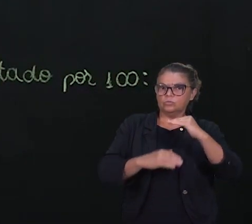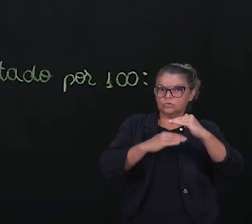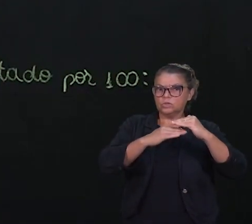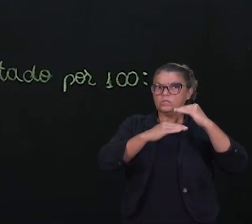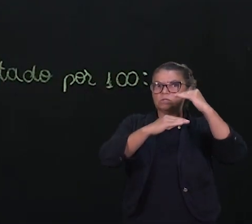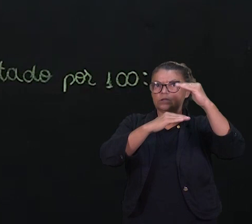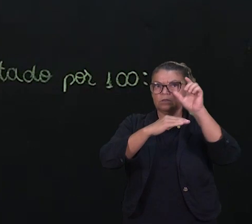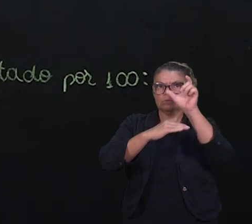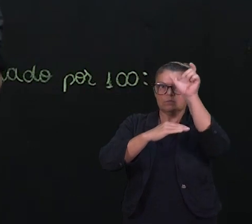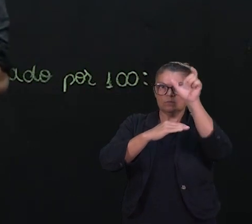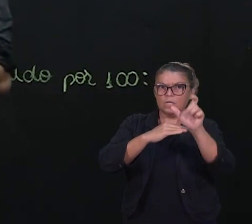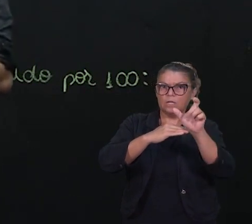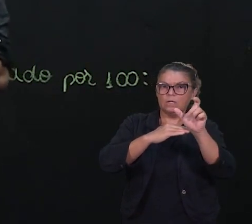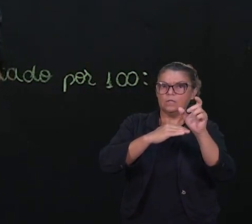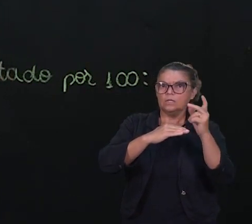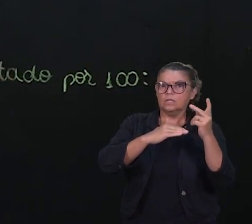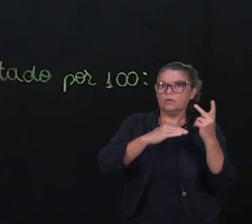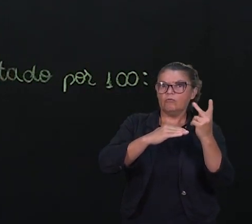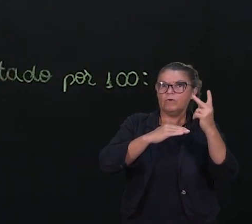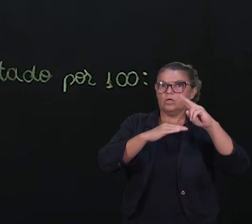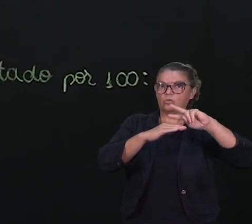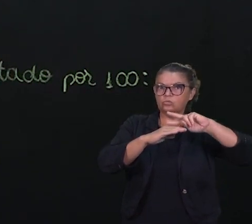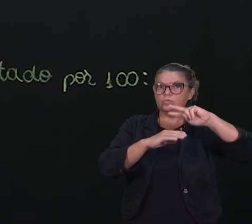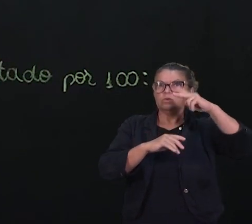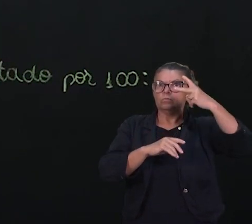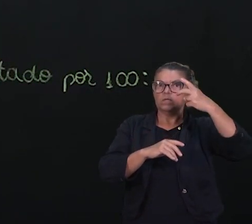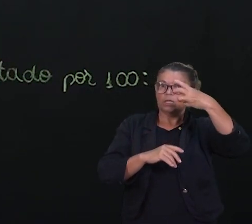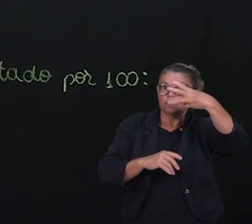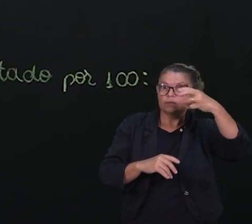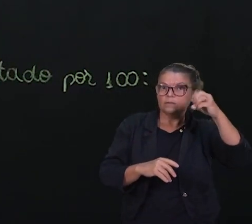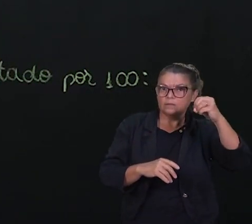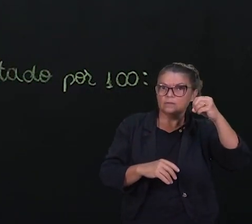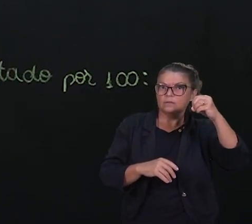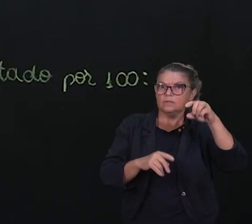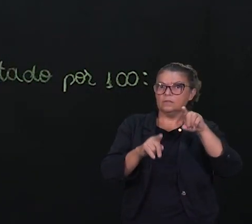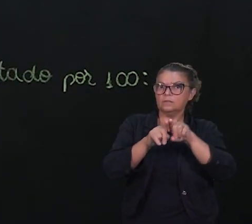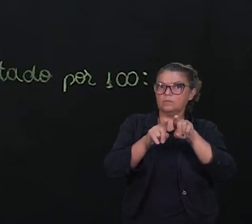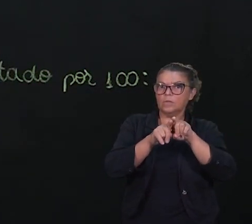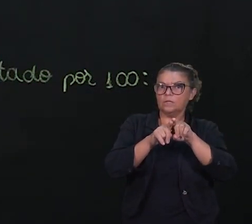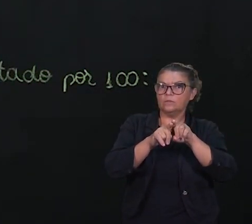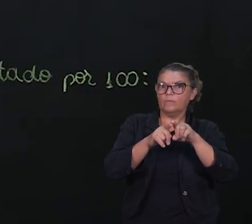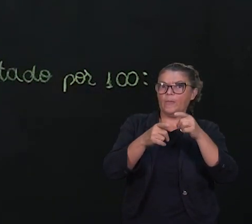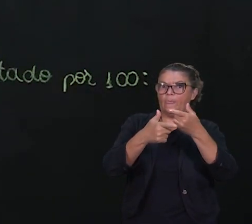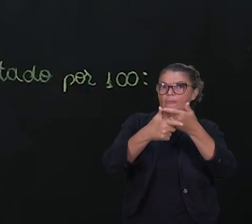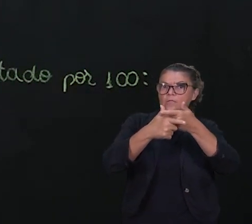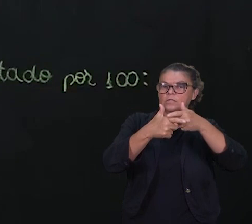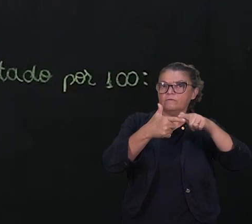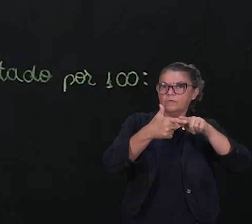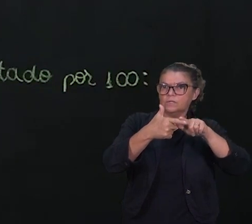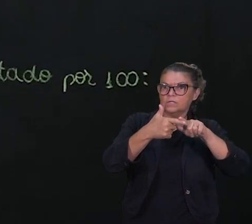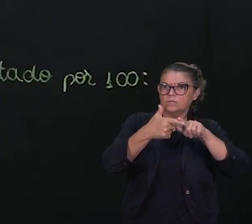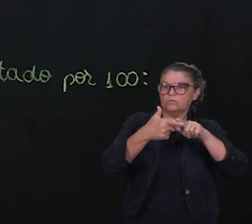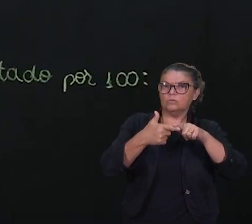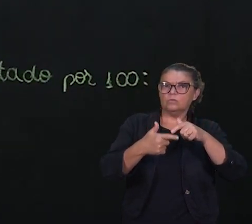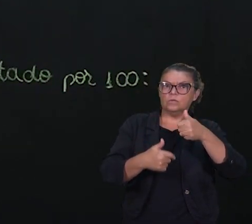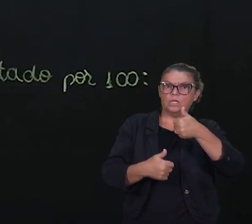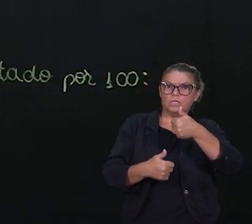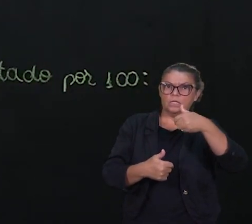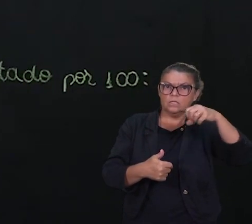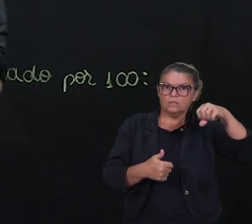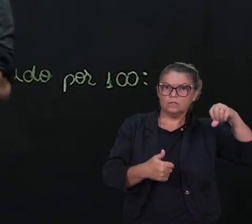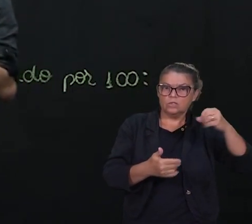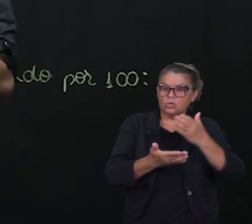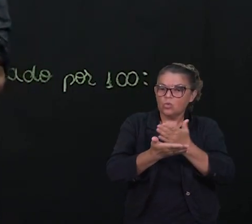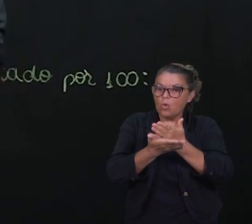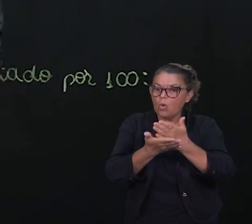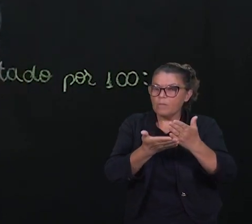cima o valor de aumento, que nesse caso agora ficou 30, e dividi-lo pelo valor do preço